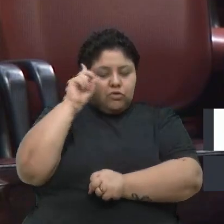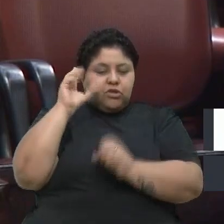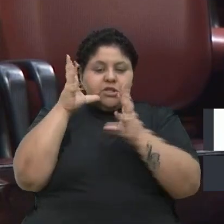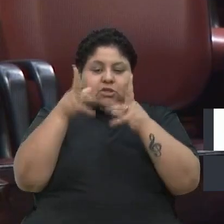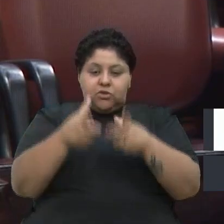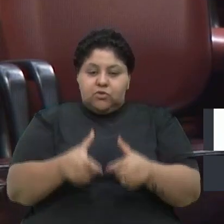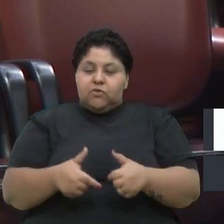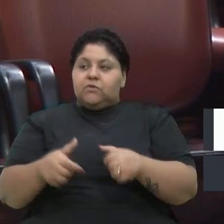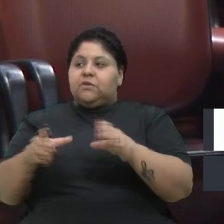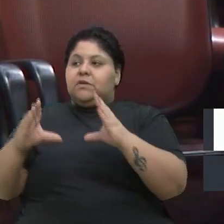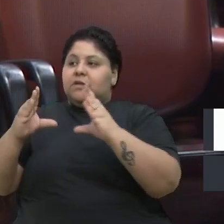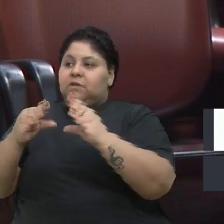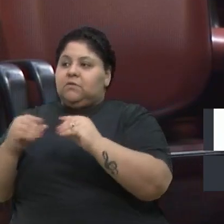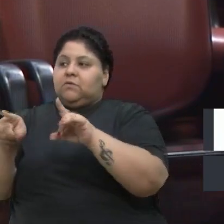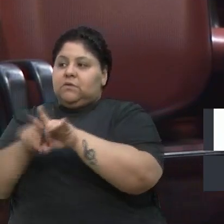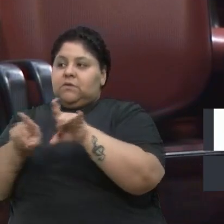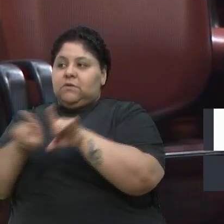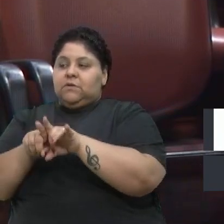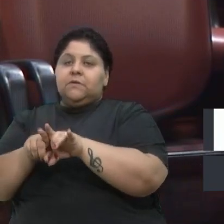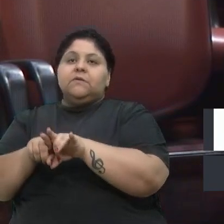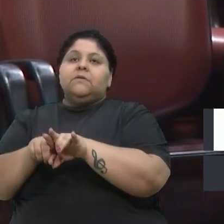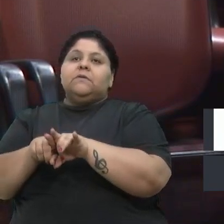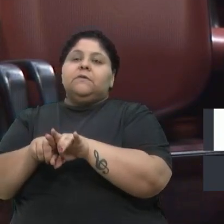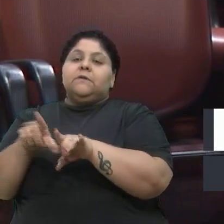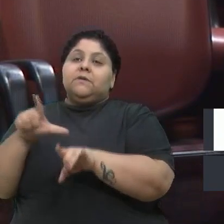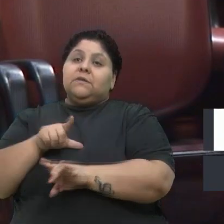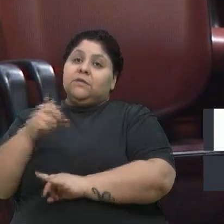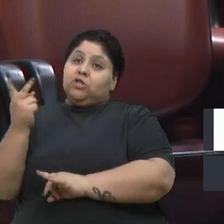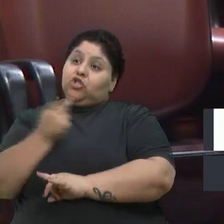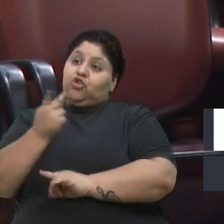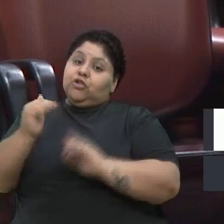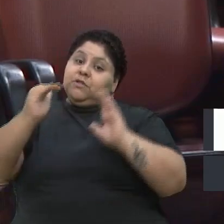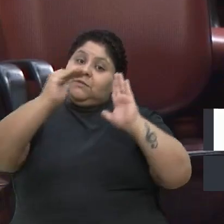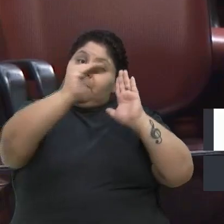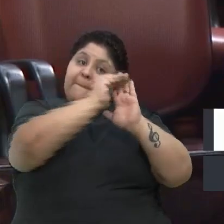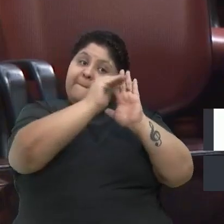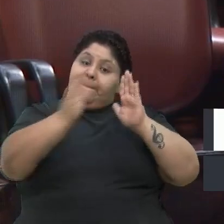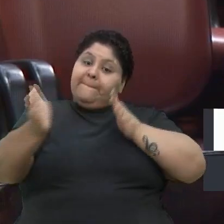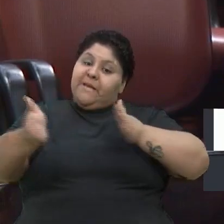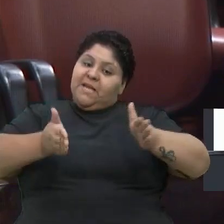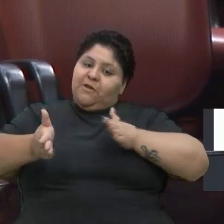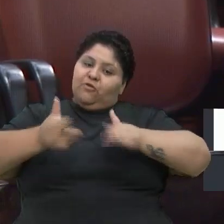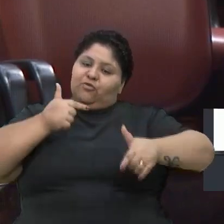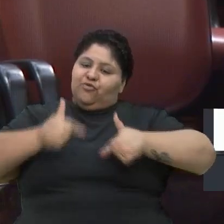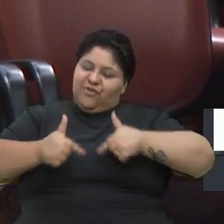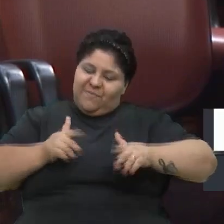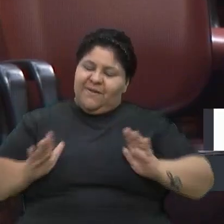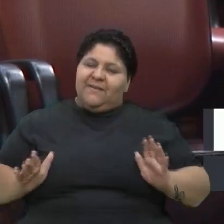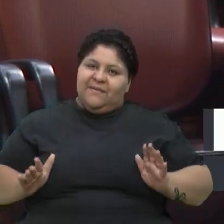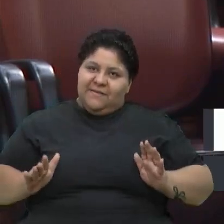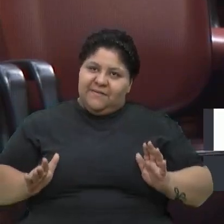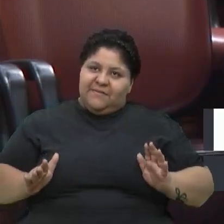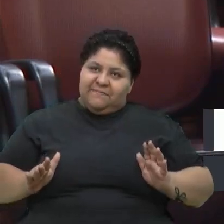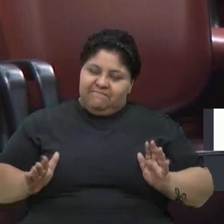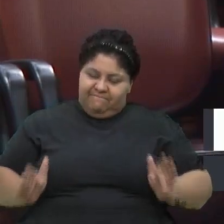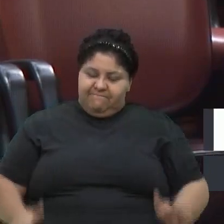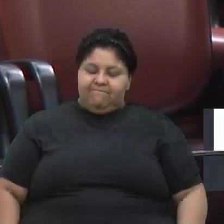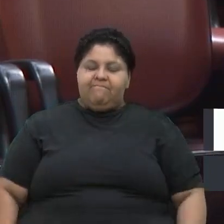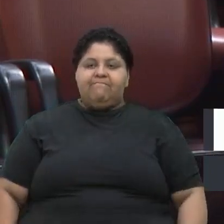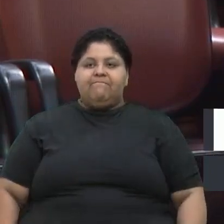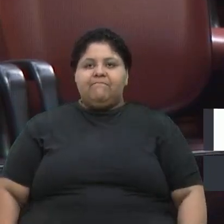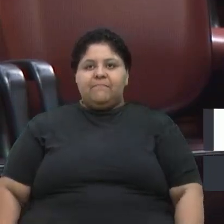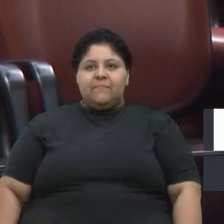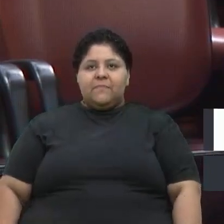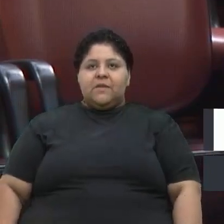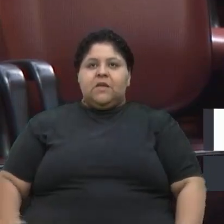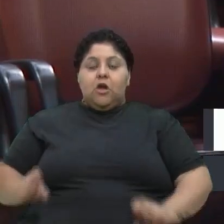Então, tem 2 turnos trabalhando e assim mesmo ainda fica alguma coisa para trás. O